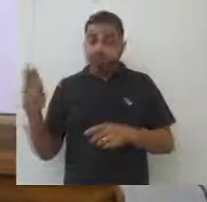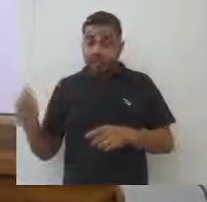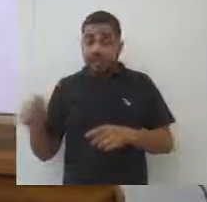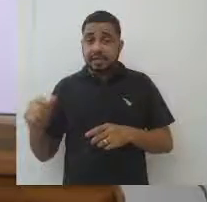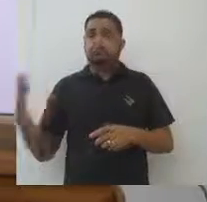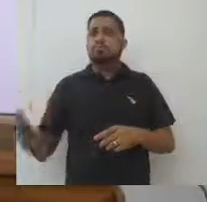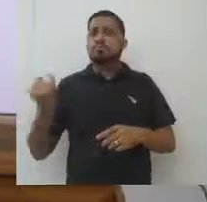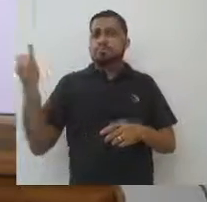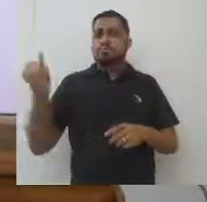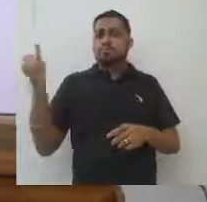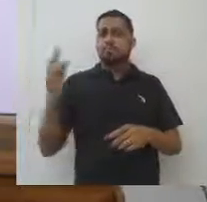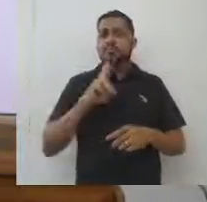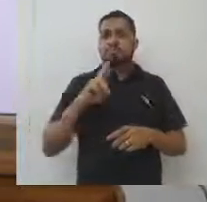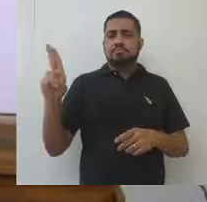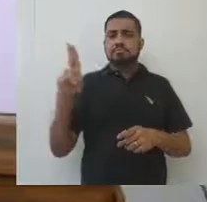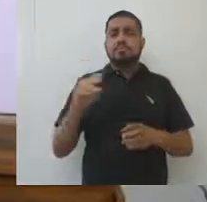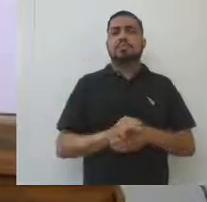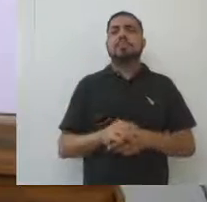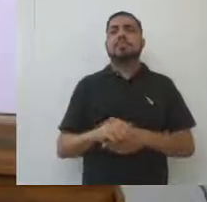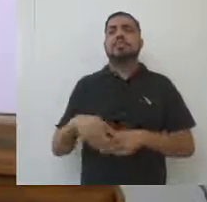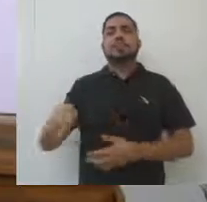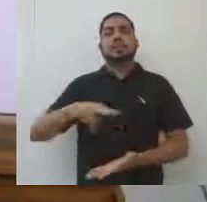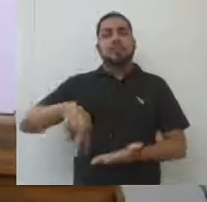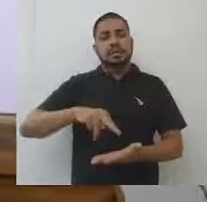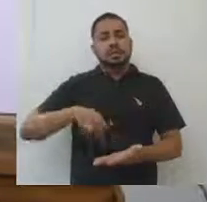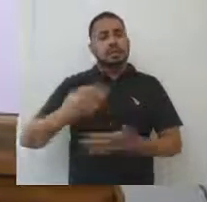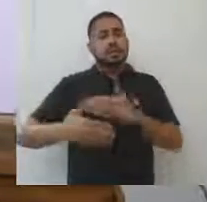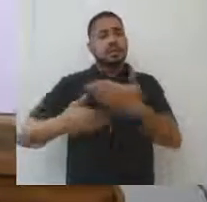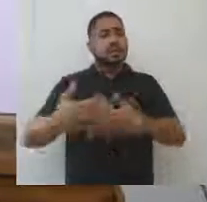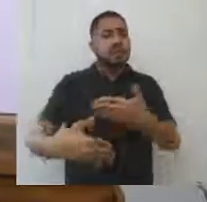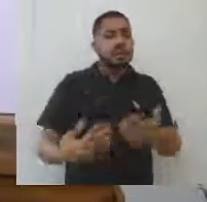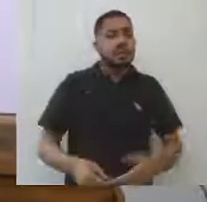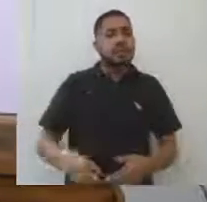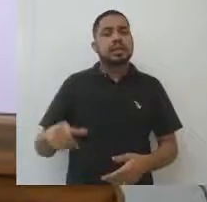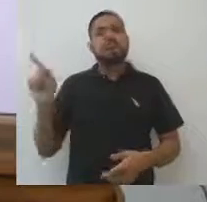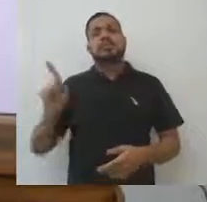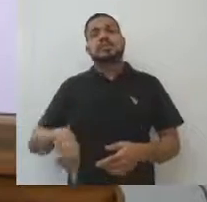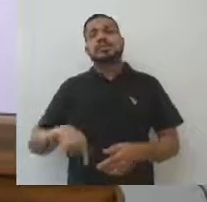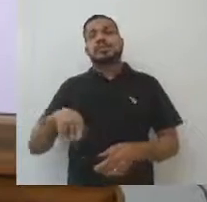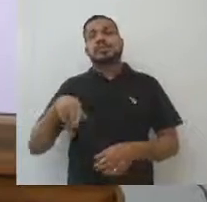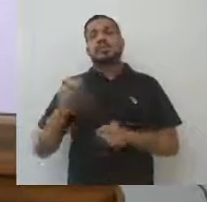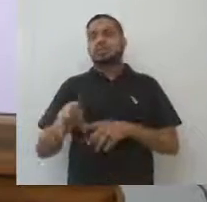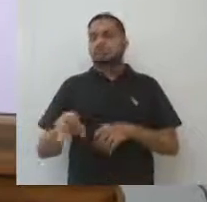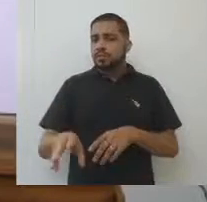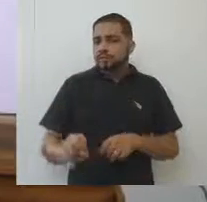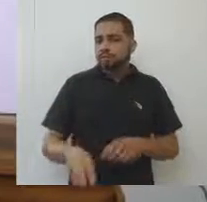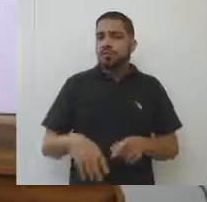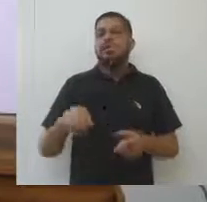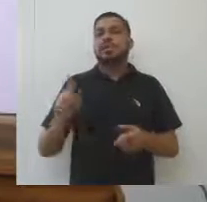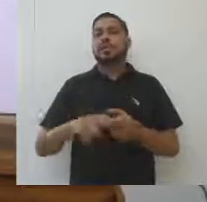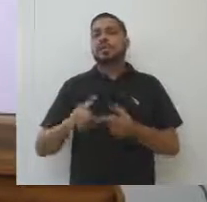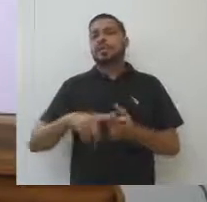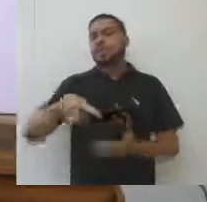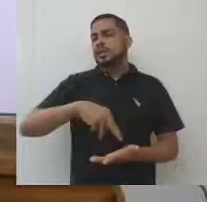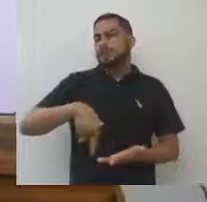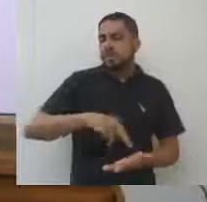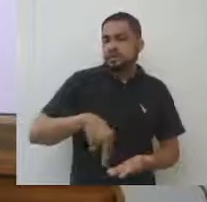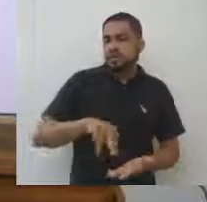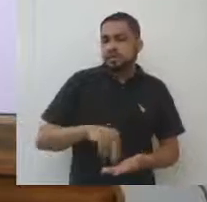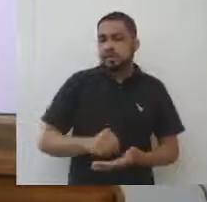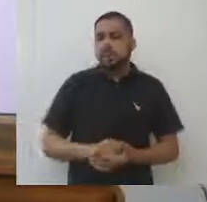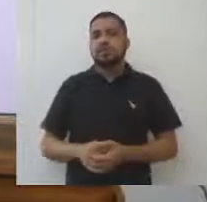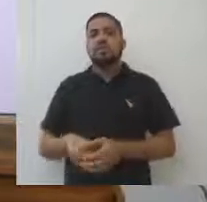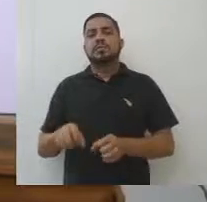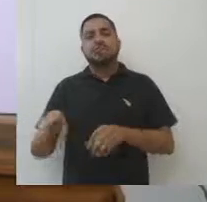um importante nome na dança moderna, não é isso? Ele foi coreógrafo, ele foi bailarino, ele foi professor